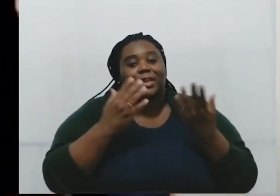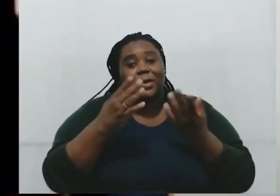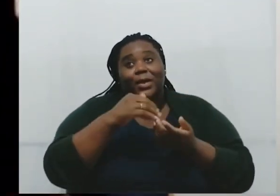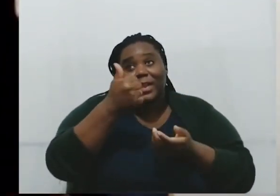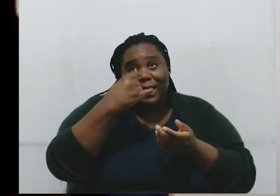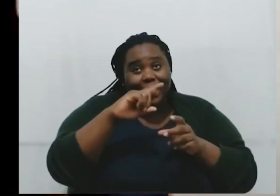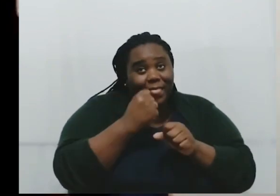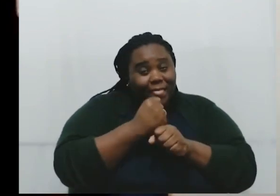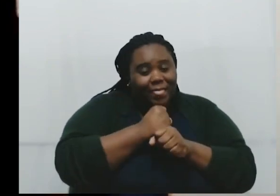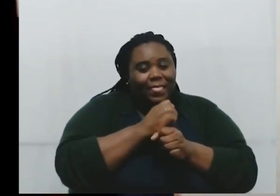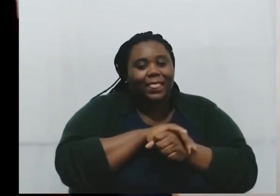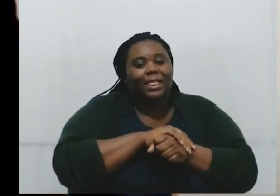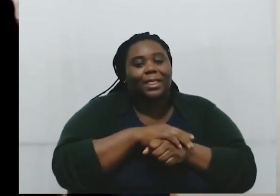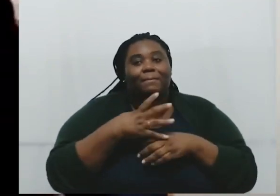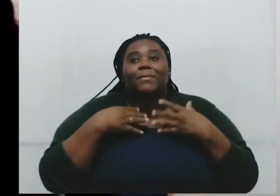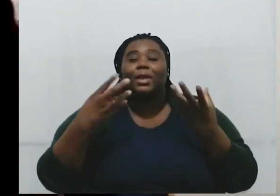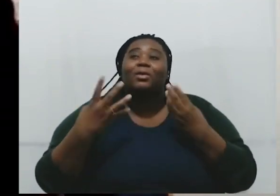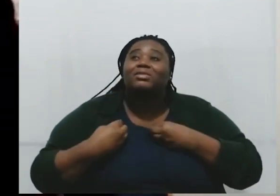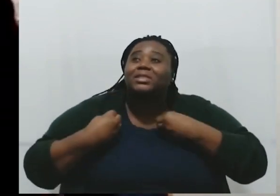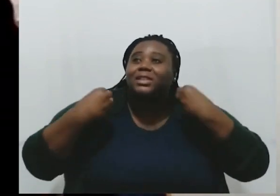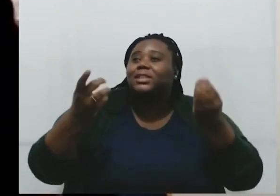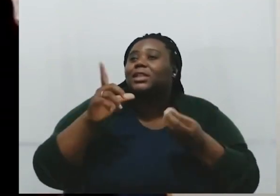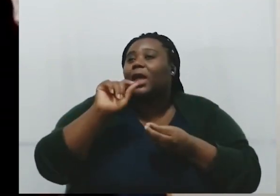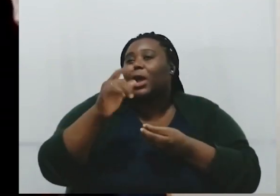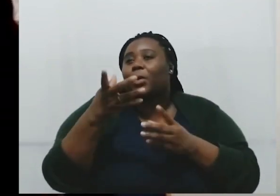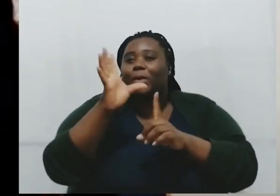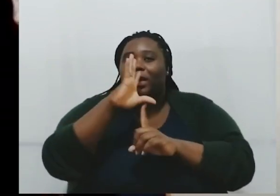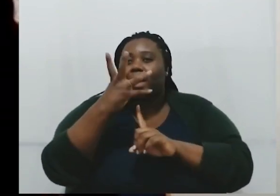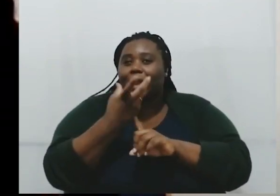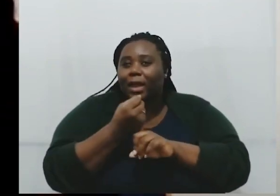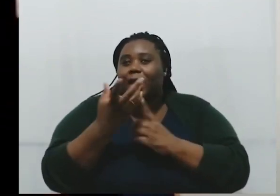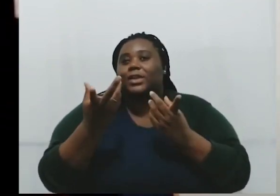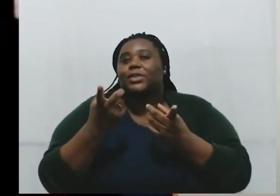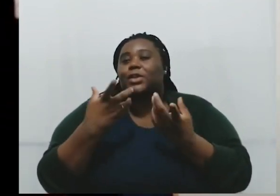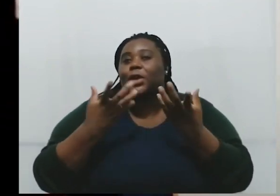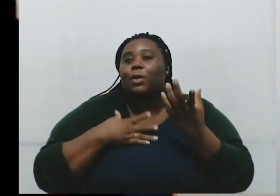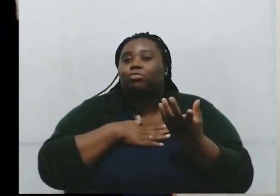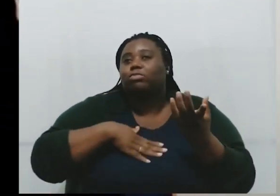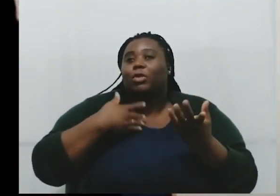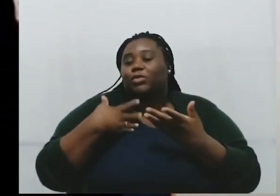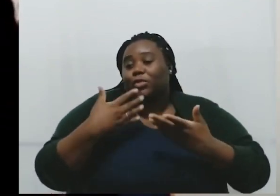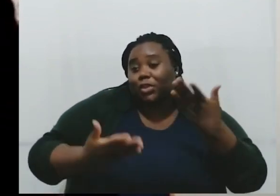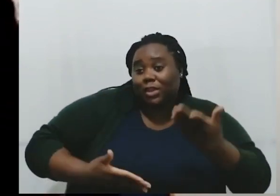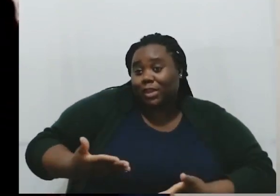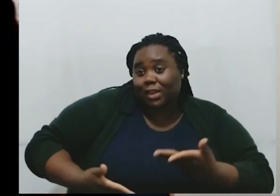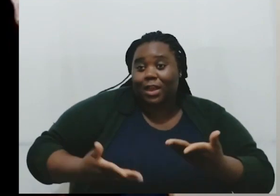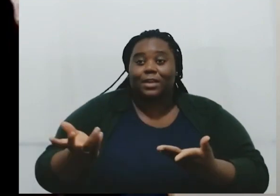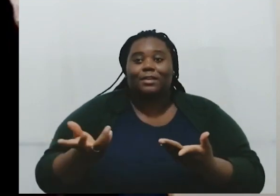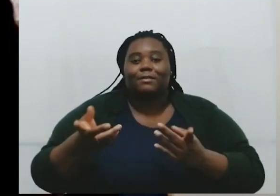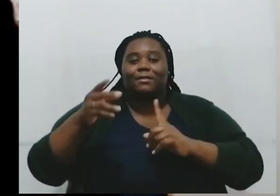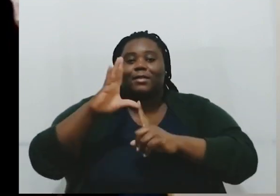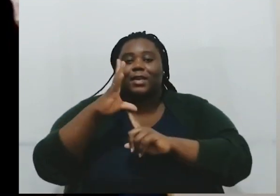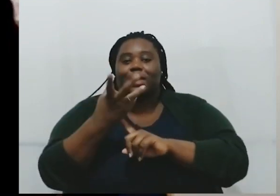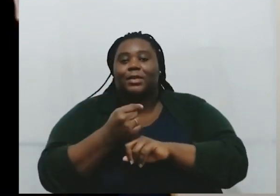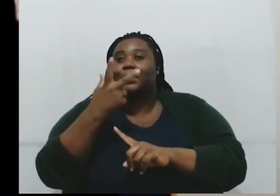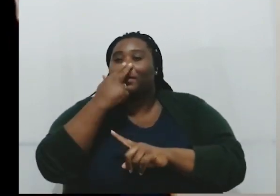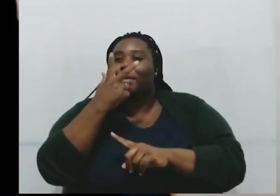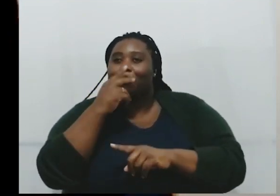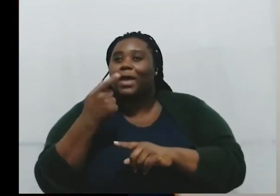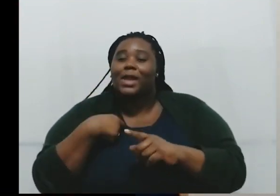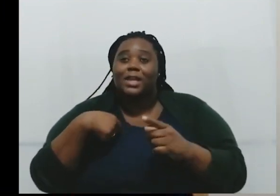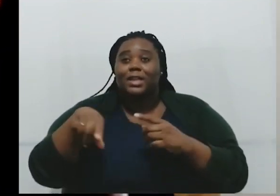arte pede, digamos assim, né? De servir a arte. Eu gosto de brincar que eu sou um terceiro inseto, a mistura entre a formiga